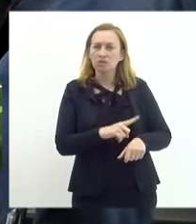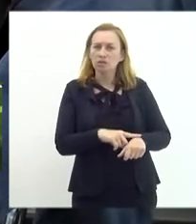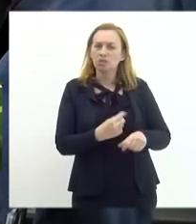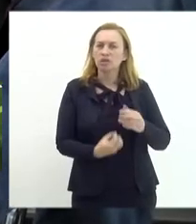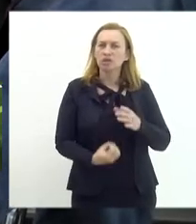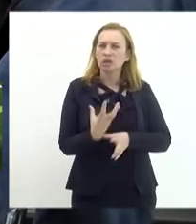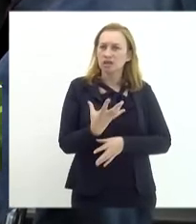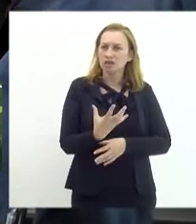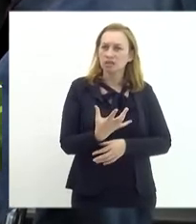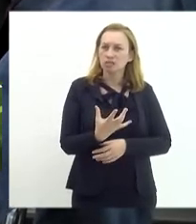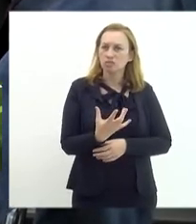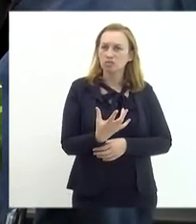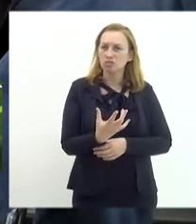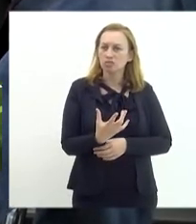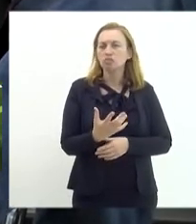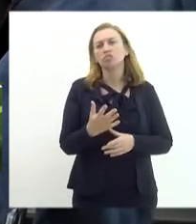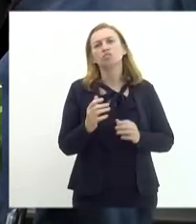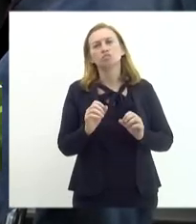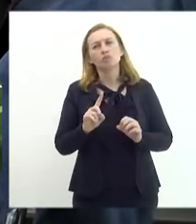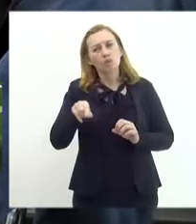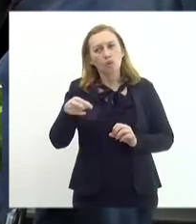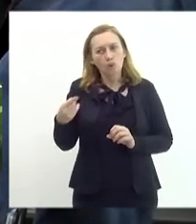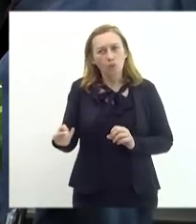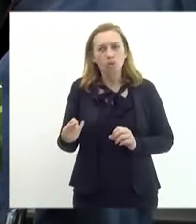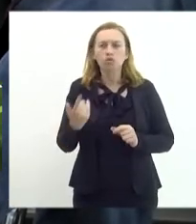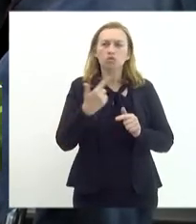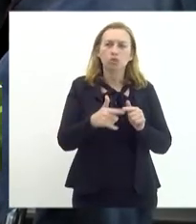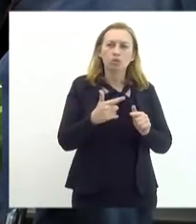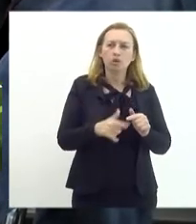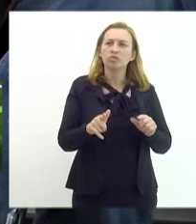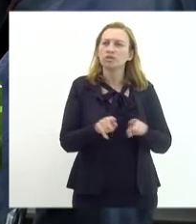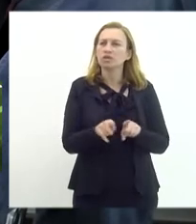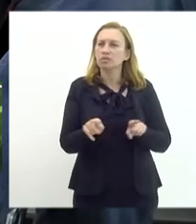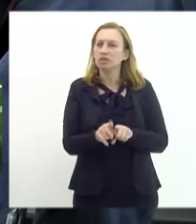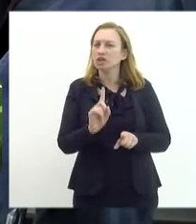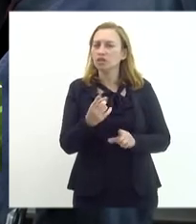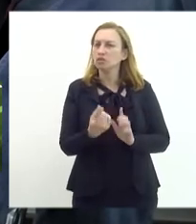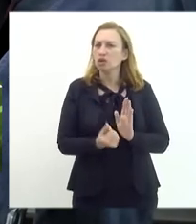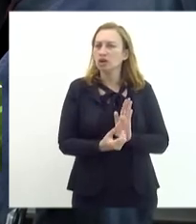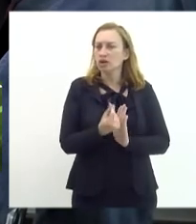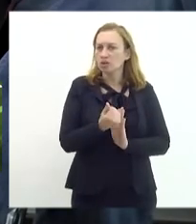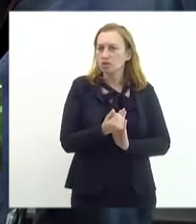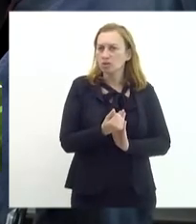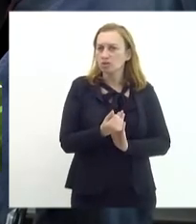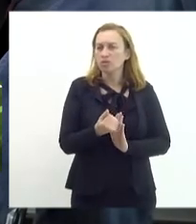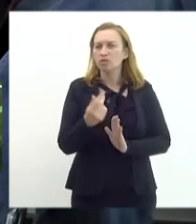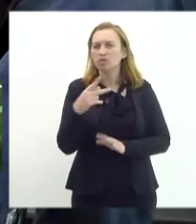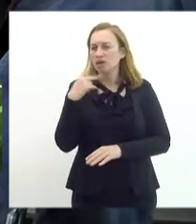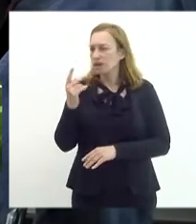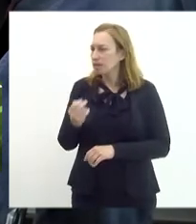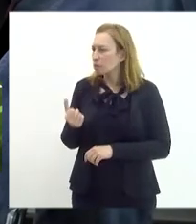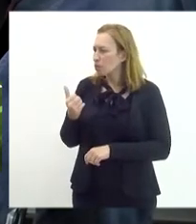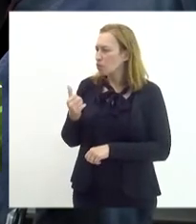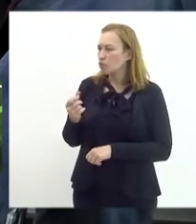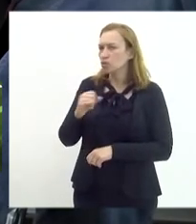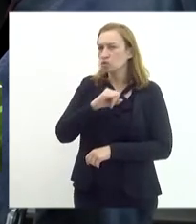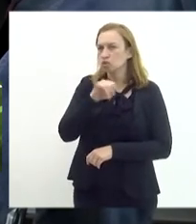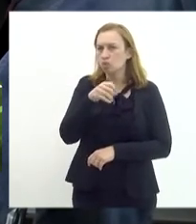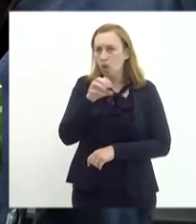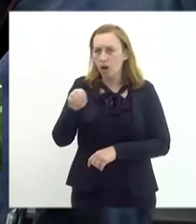implantação e talvez gere outras consequências que não só as econômicas. Né? Eu debati agora há pouco com o João